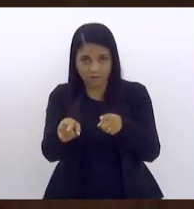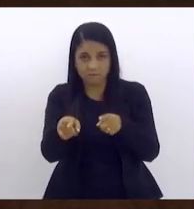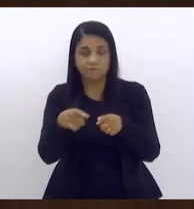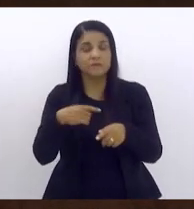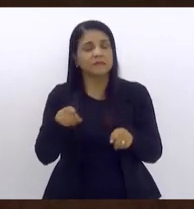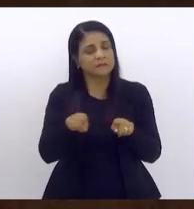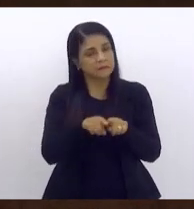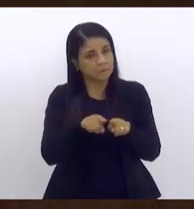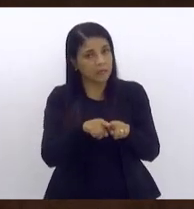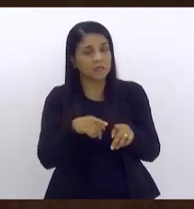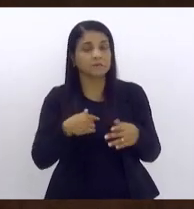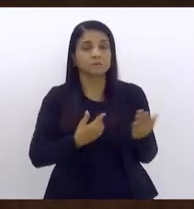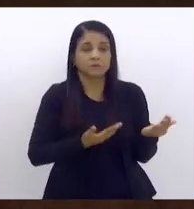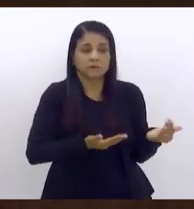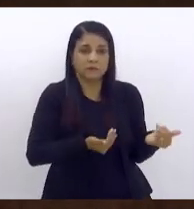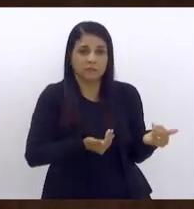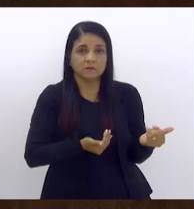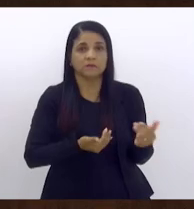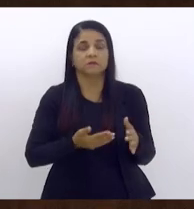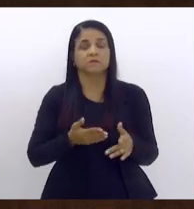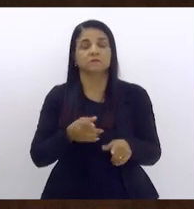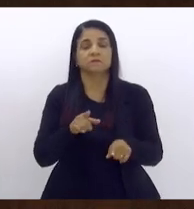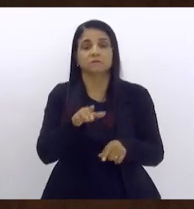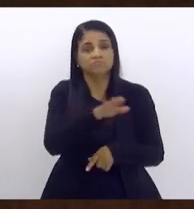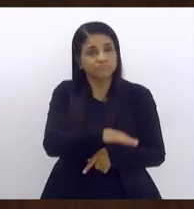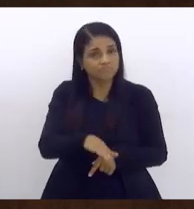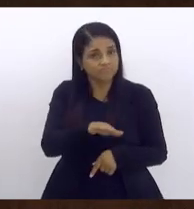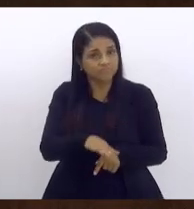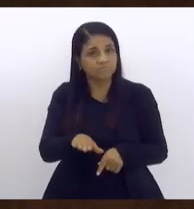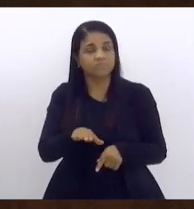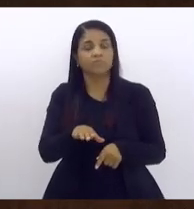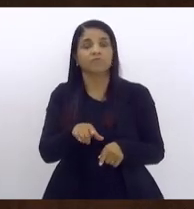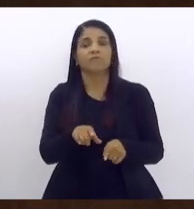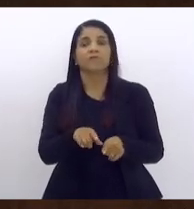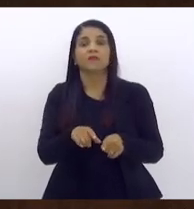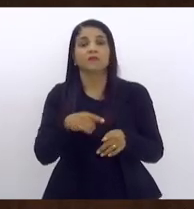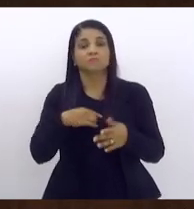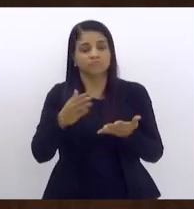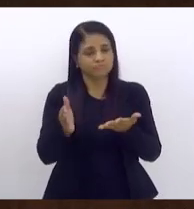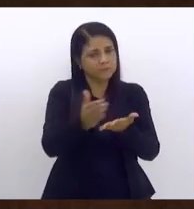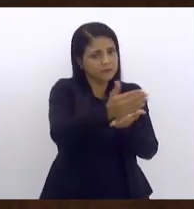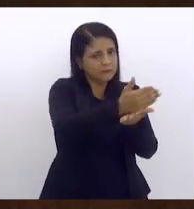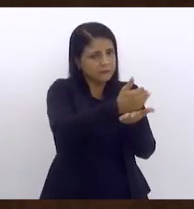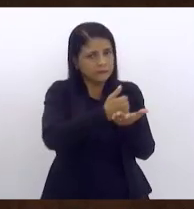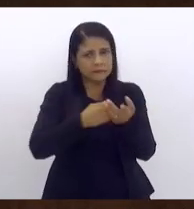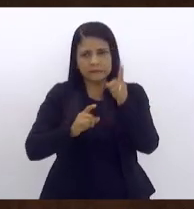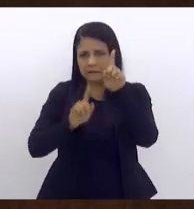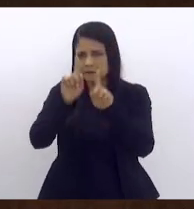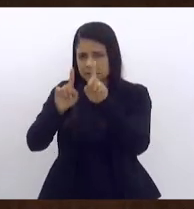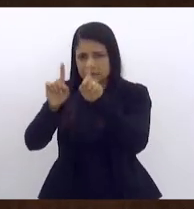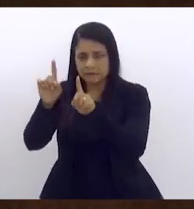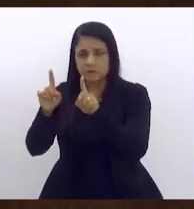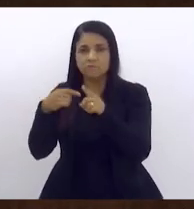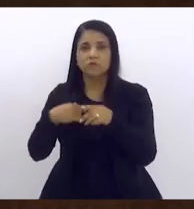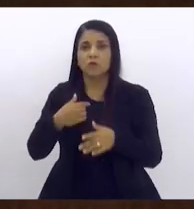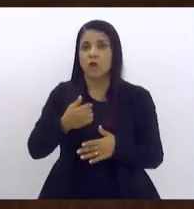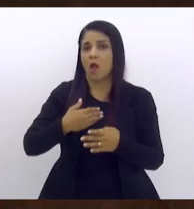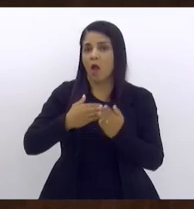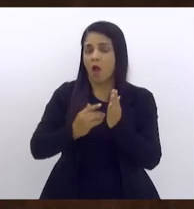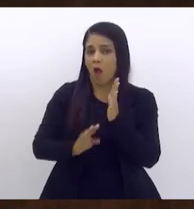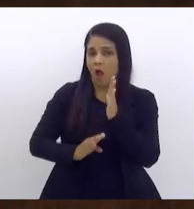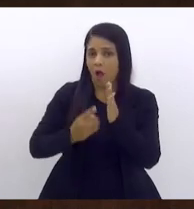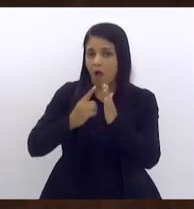os adolescentes. Dados estatísticos nos mostram, né, que houve um aumento de